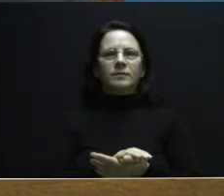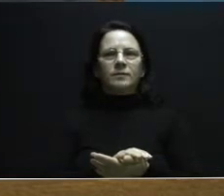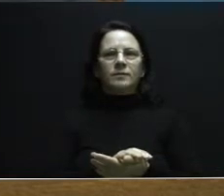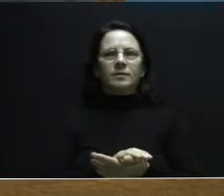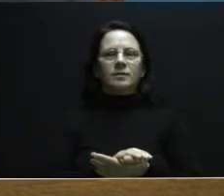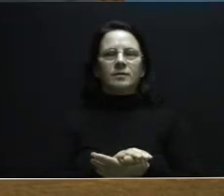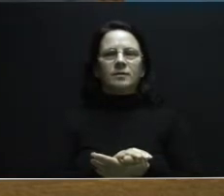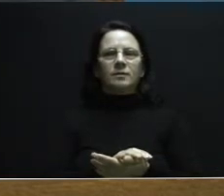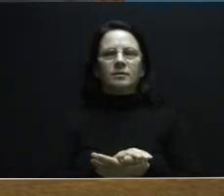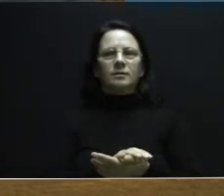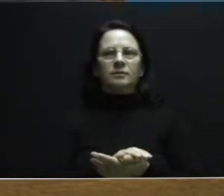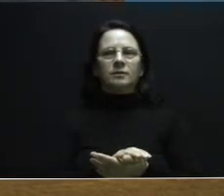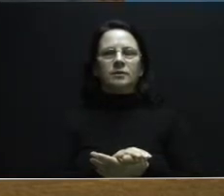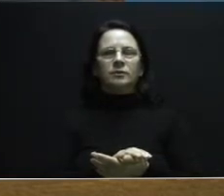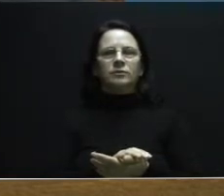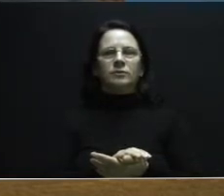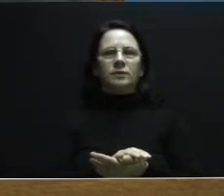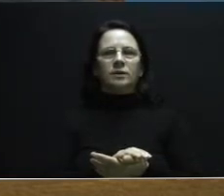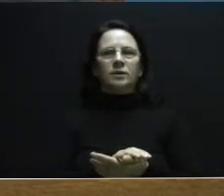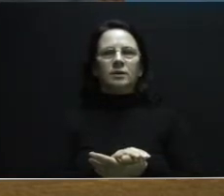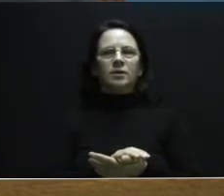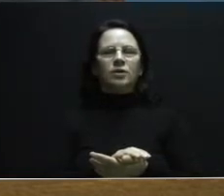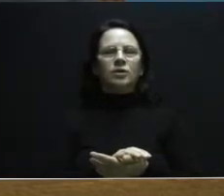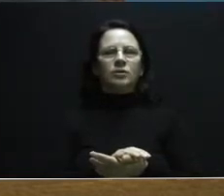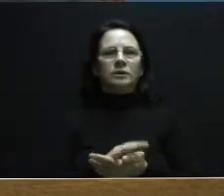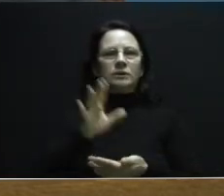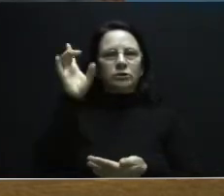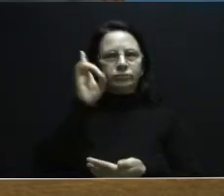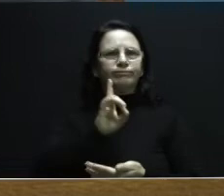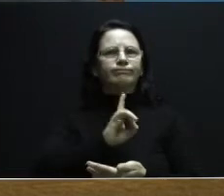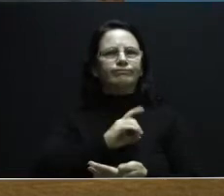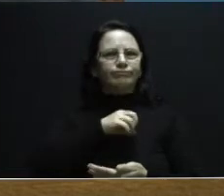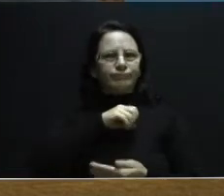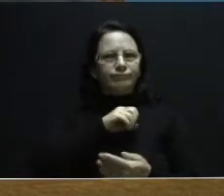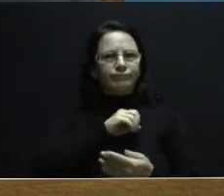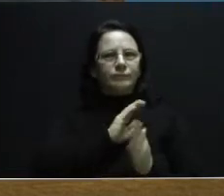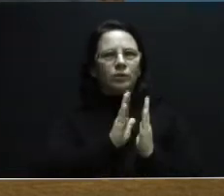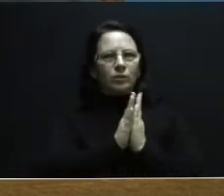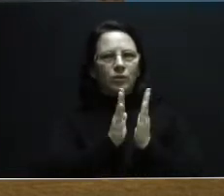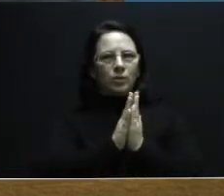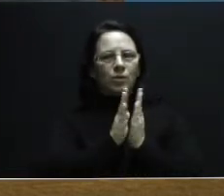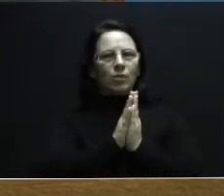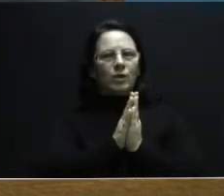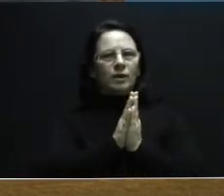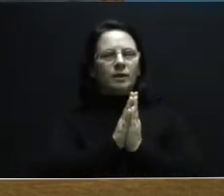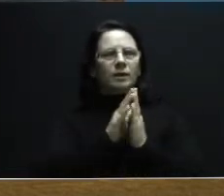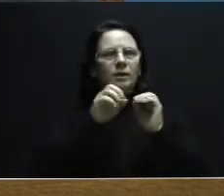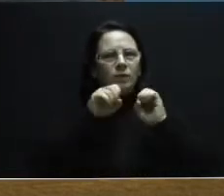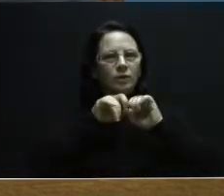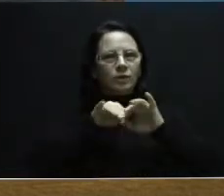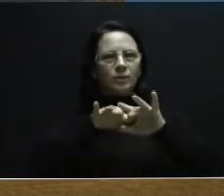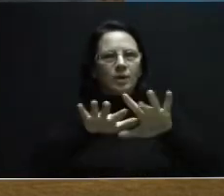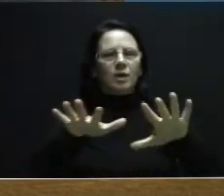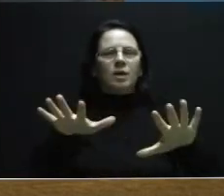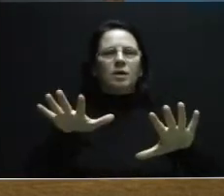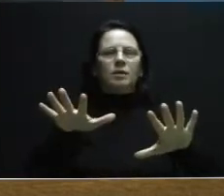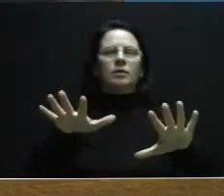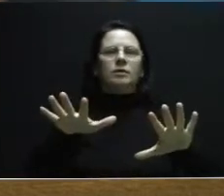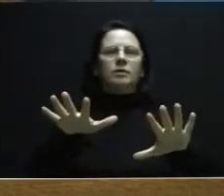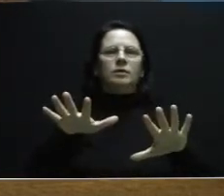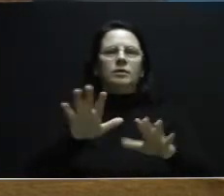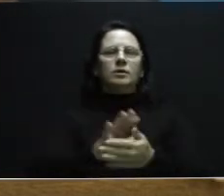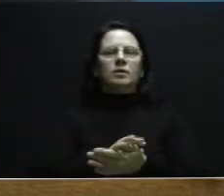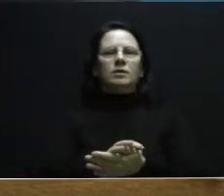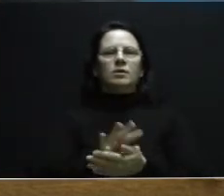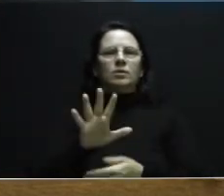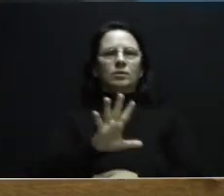a chance de levar alegria, de levar felicidade, de levar compreensão para o mundo é a maior oportunidade